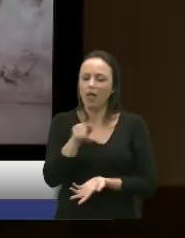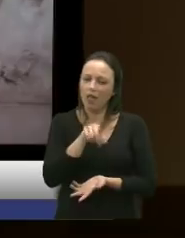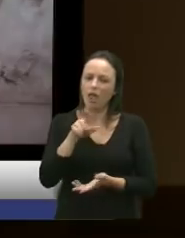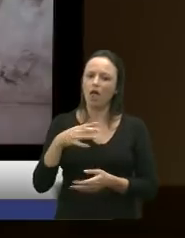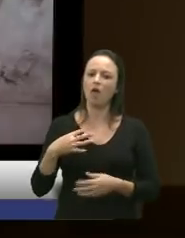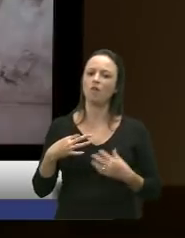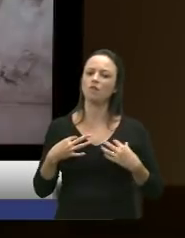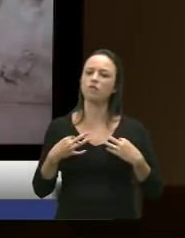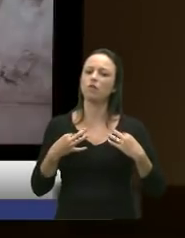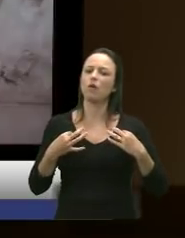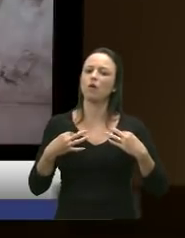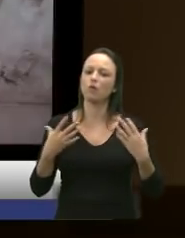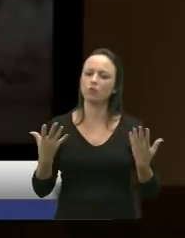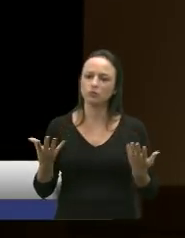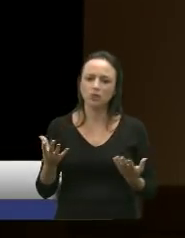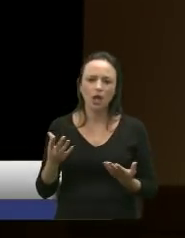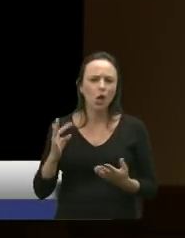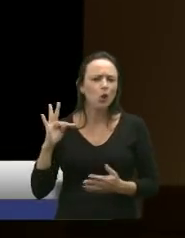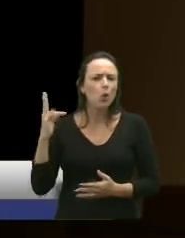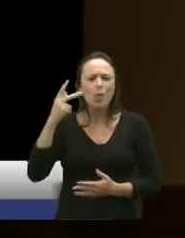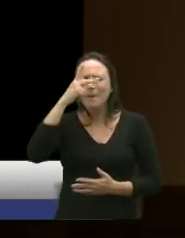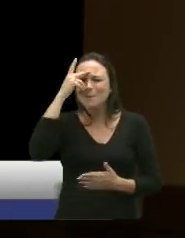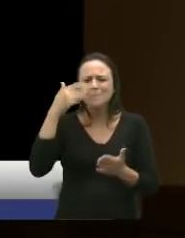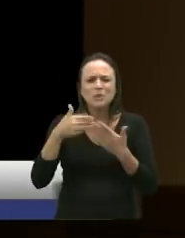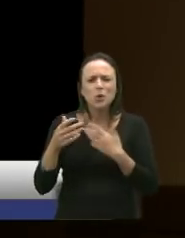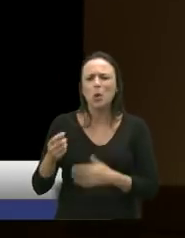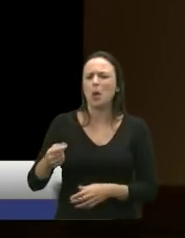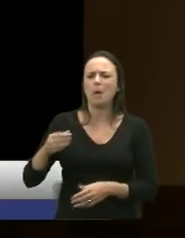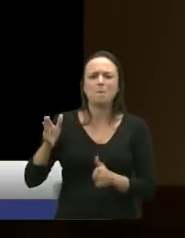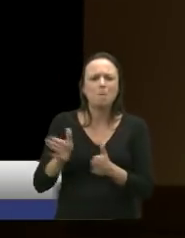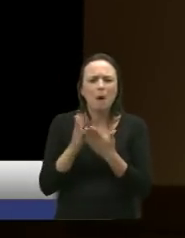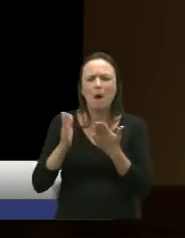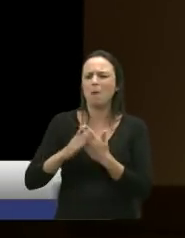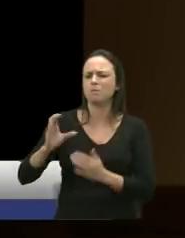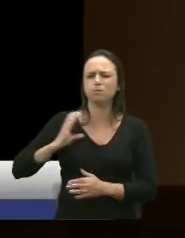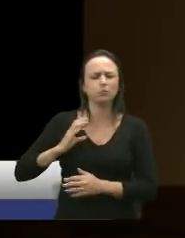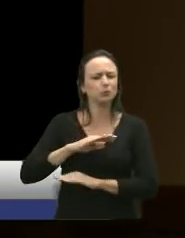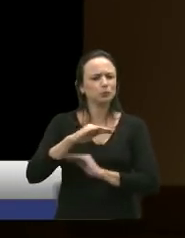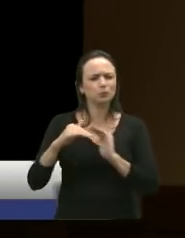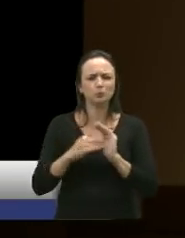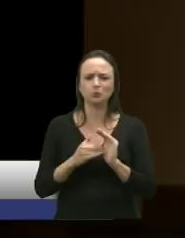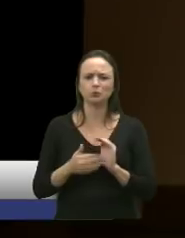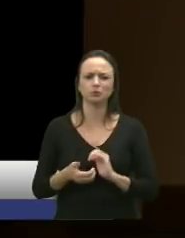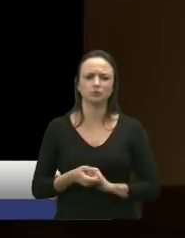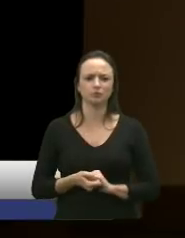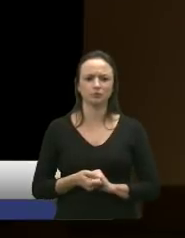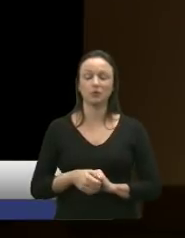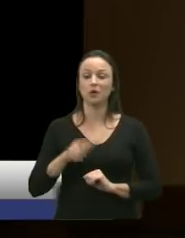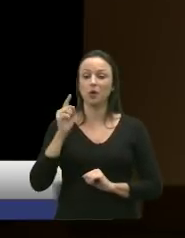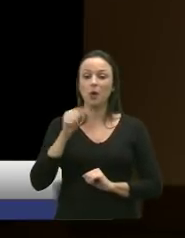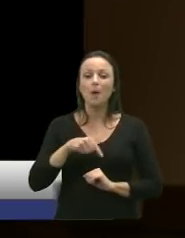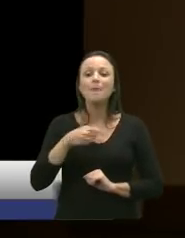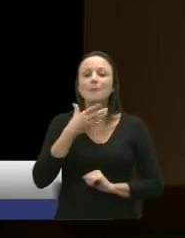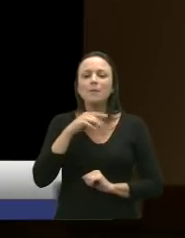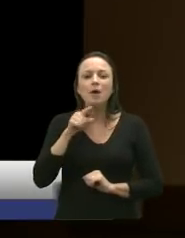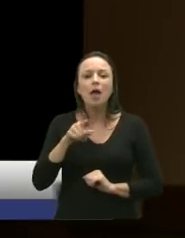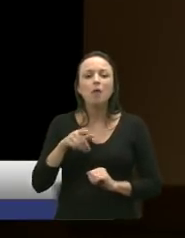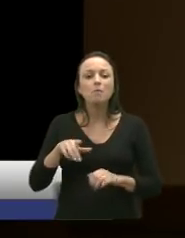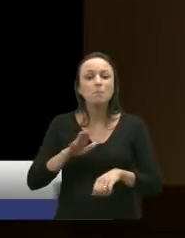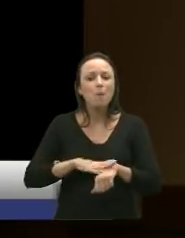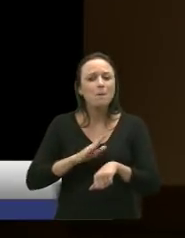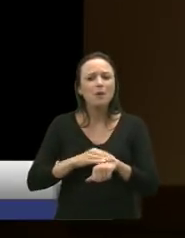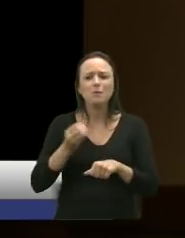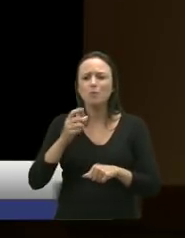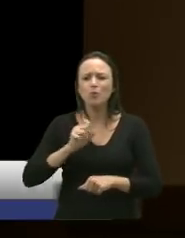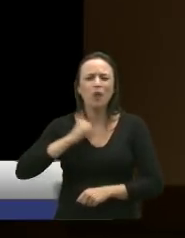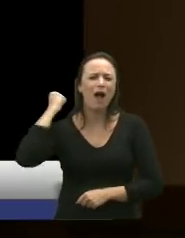todas as classes sociais vão participar. Porque a luta é em nome do Brasil. Papai, o presente momento é de grande gravidade para